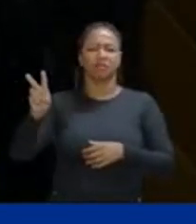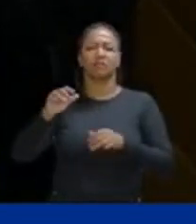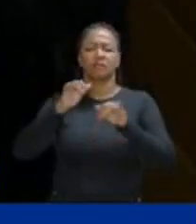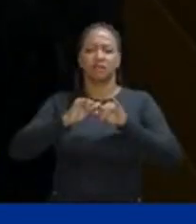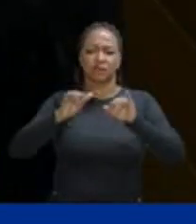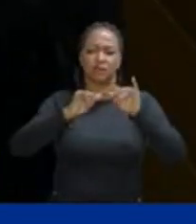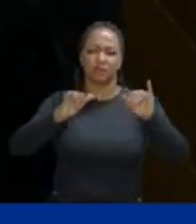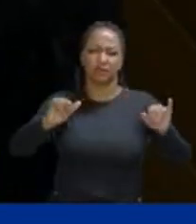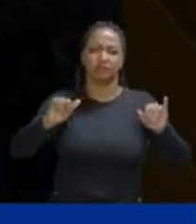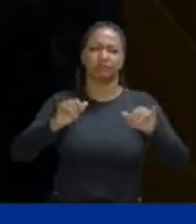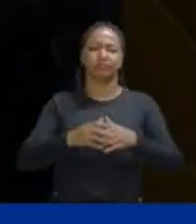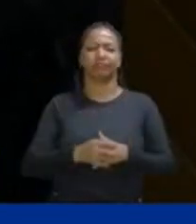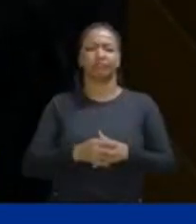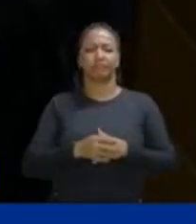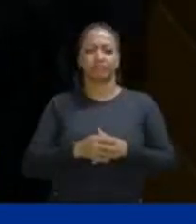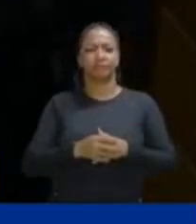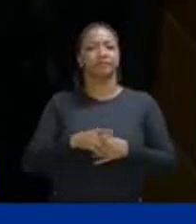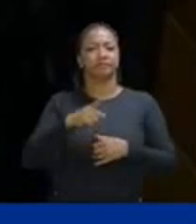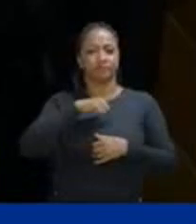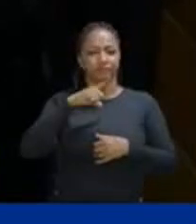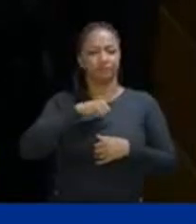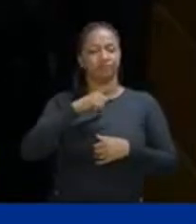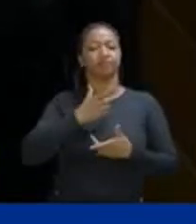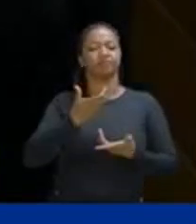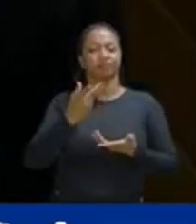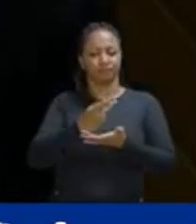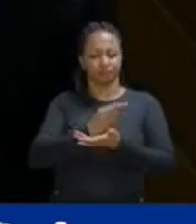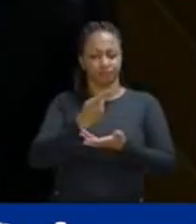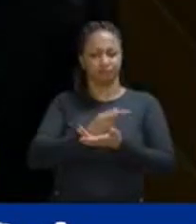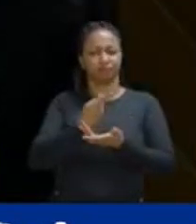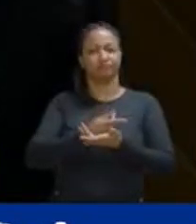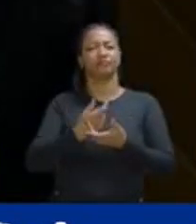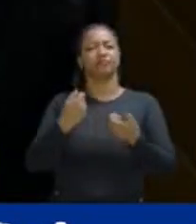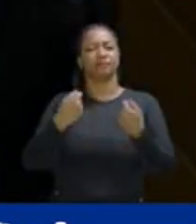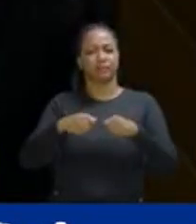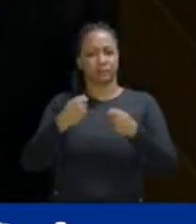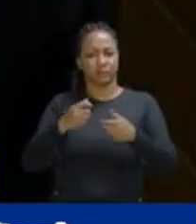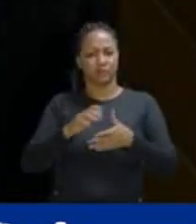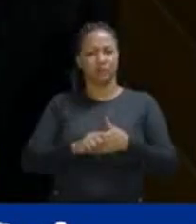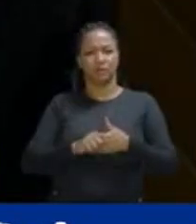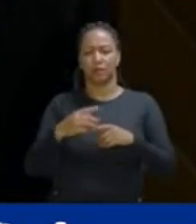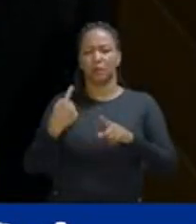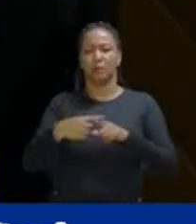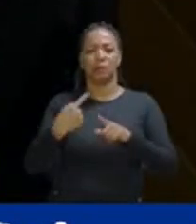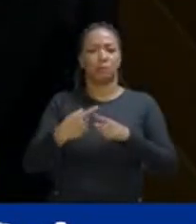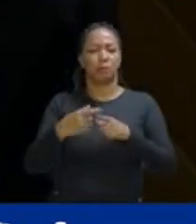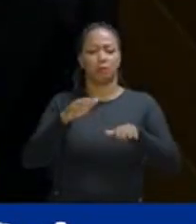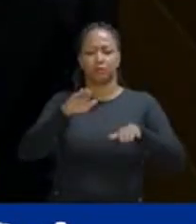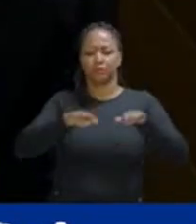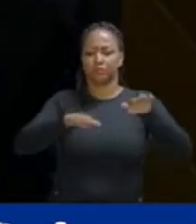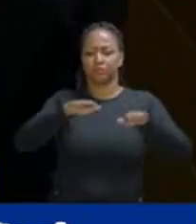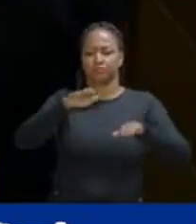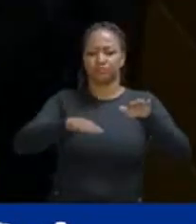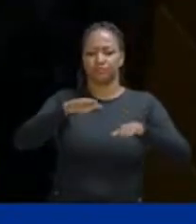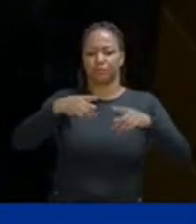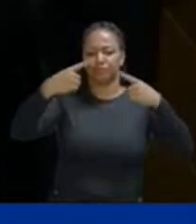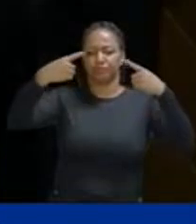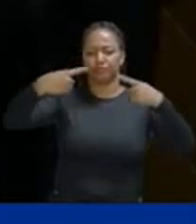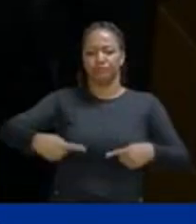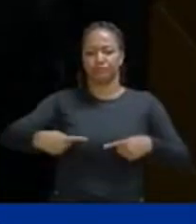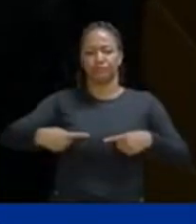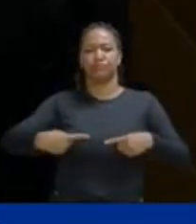propaganda. Afirma que a prática ilícita deve ser repreendida por desequilibrar a disputa